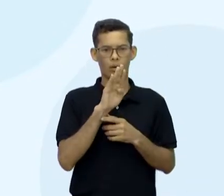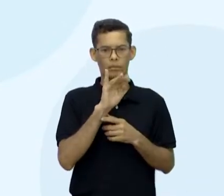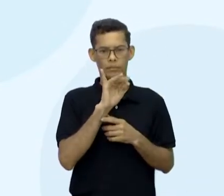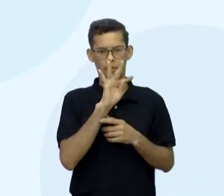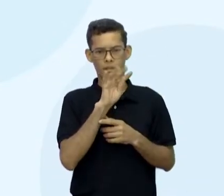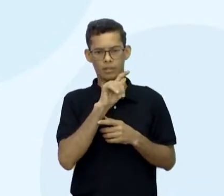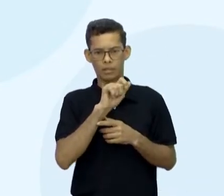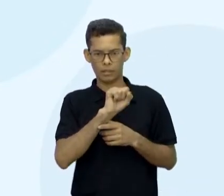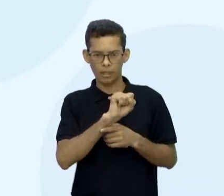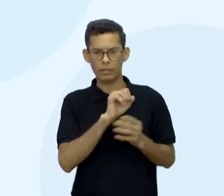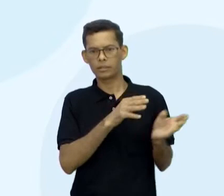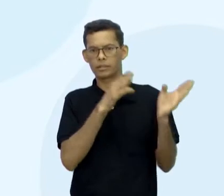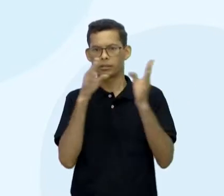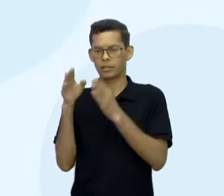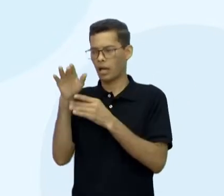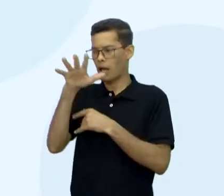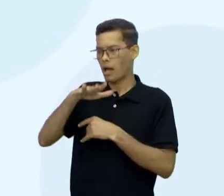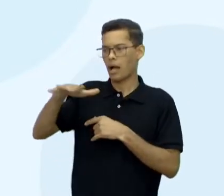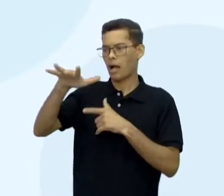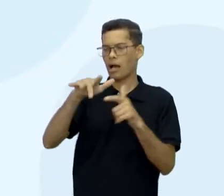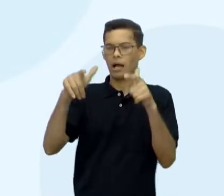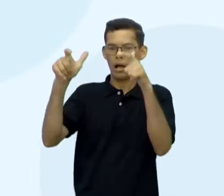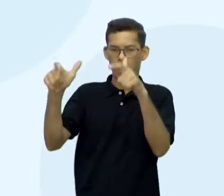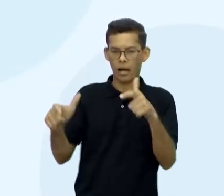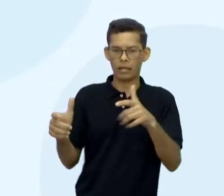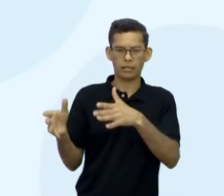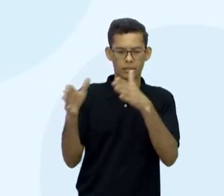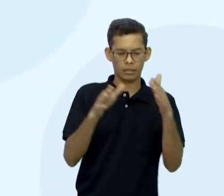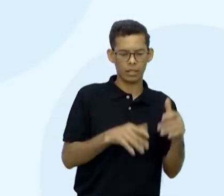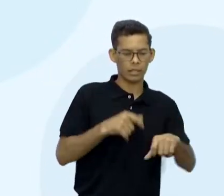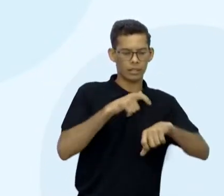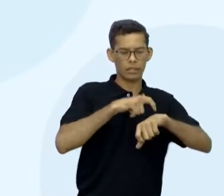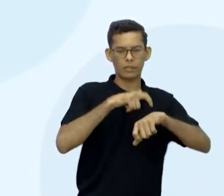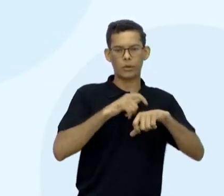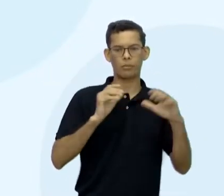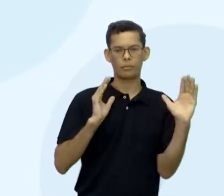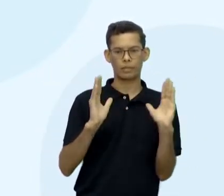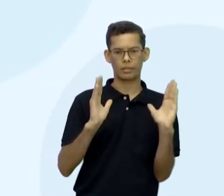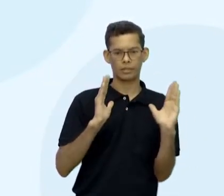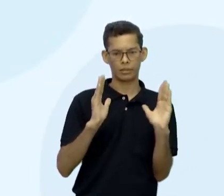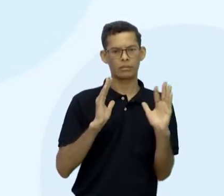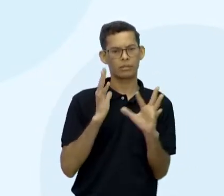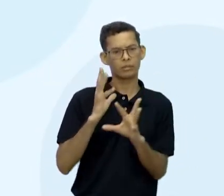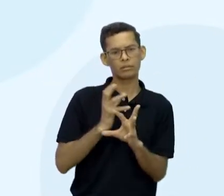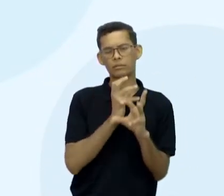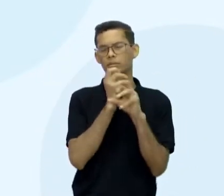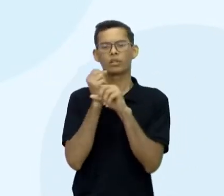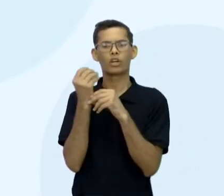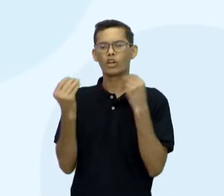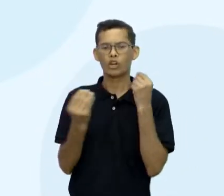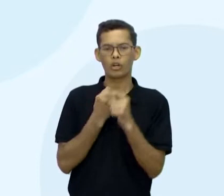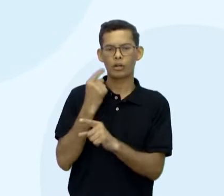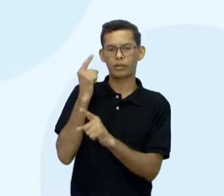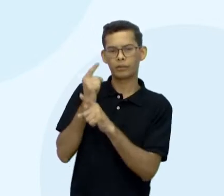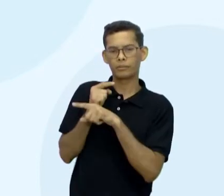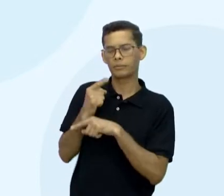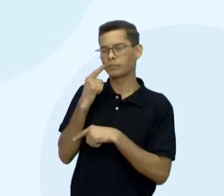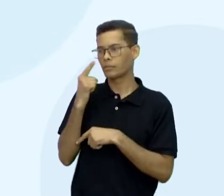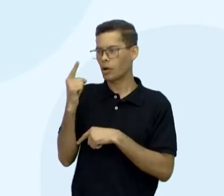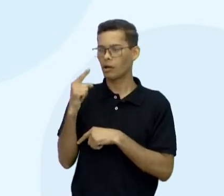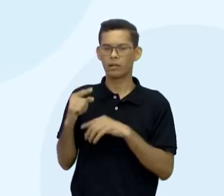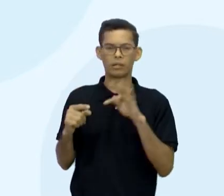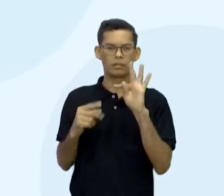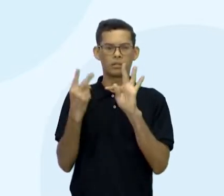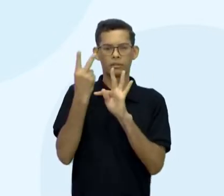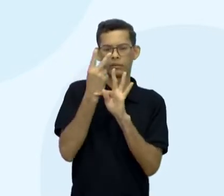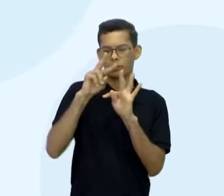dos períodos. E até fizemos um cálculo para chegar nessa equação aqui, né? Ó. Lembra, Gibarina? Eu parti da